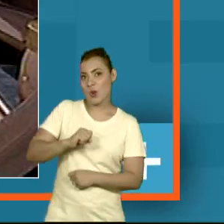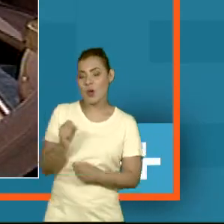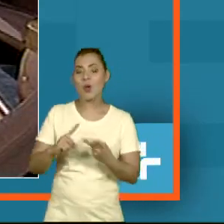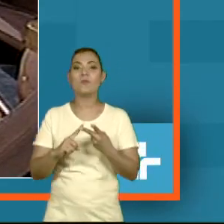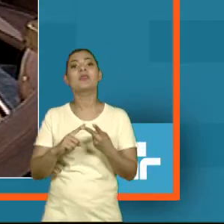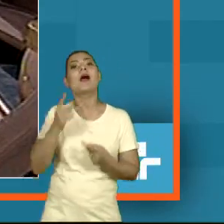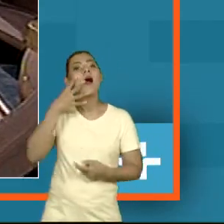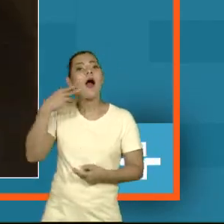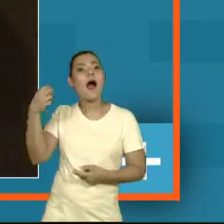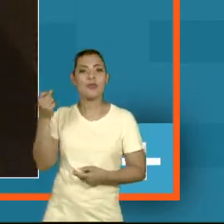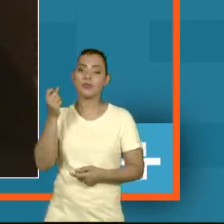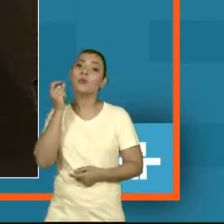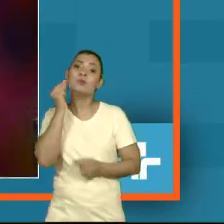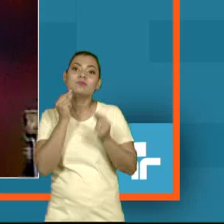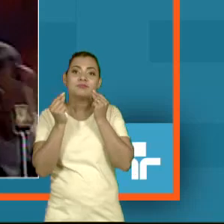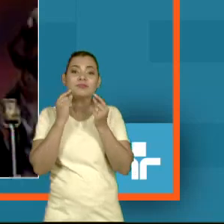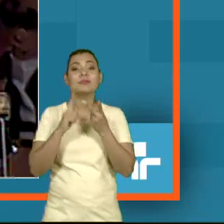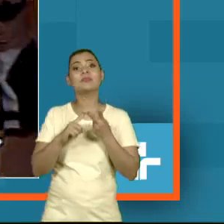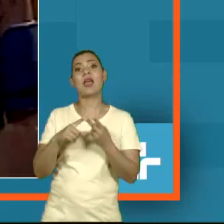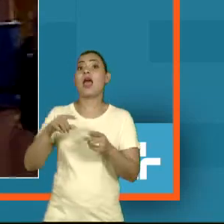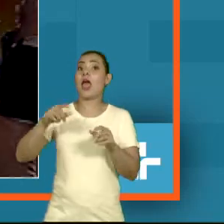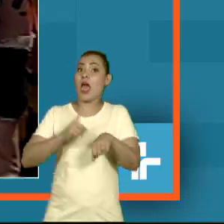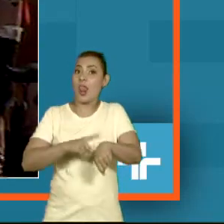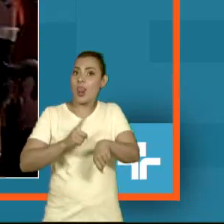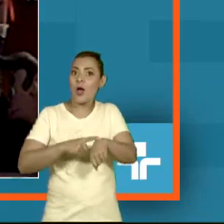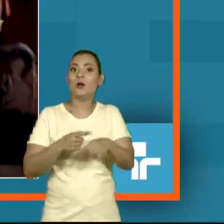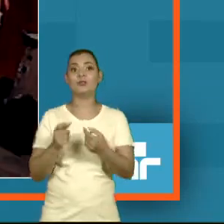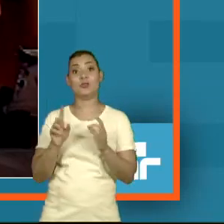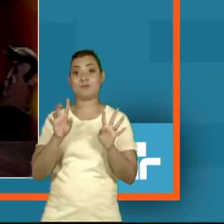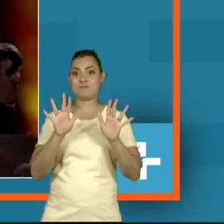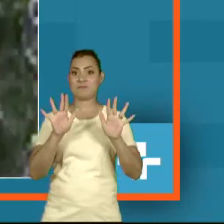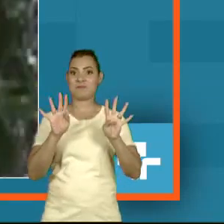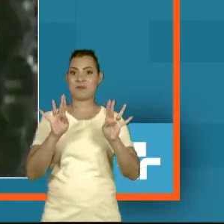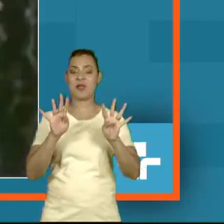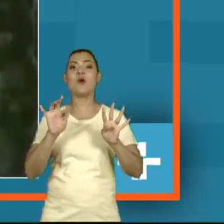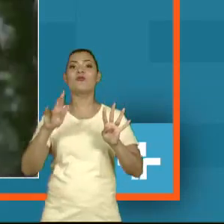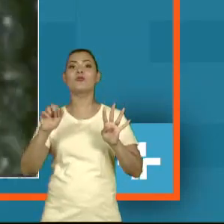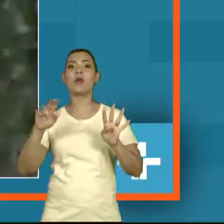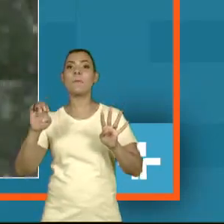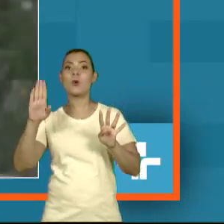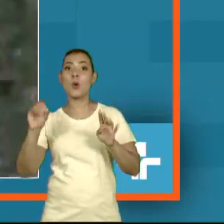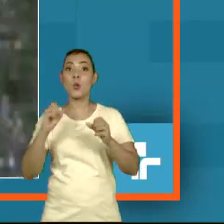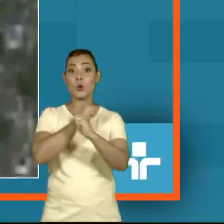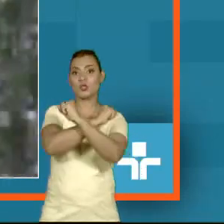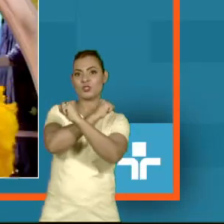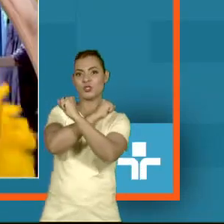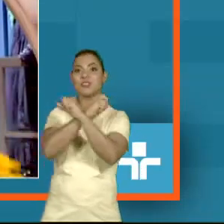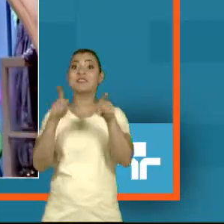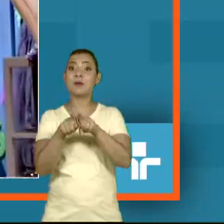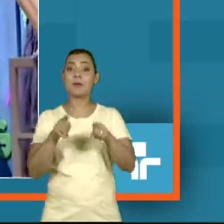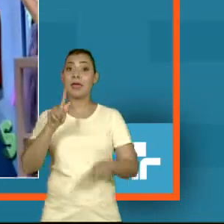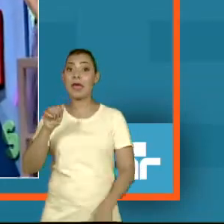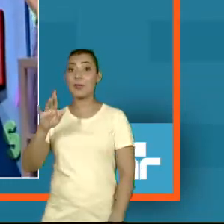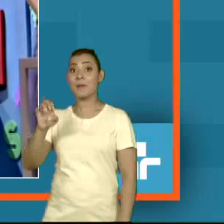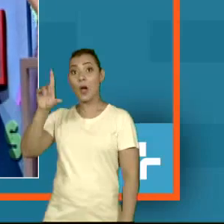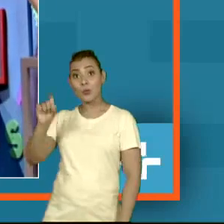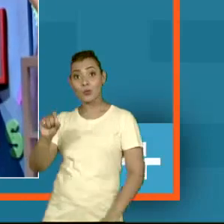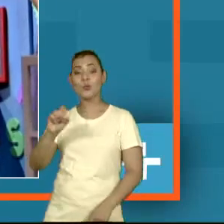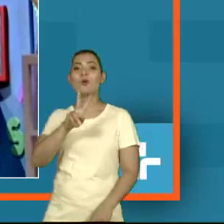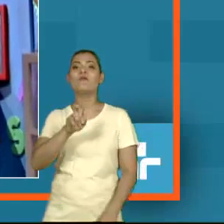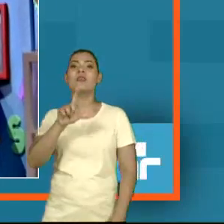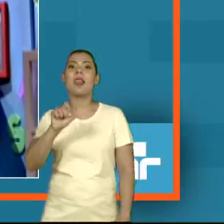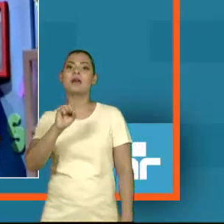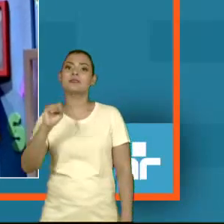o Gato Pintado, Relógio e Furabolos do Castelo Rá-Tim-Bum, além do X do X-Tudo e o Garibaldo do Vila